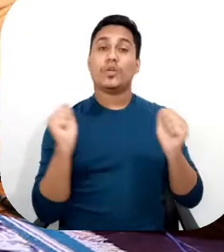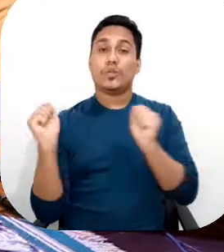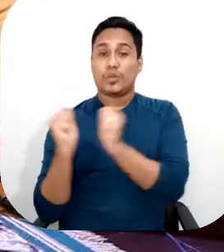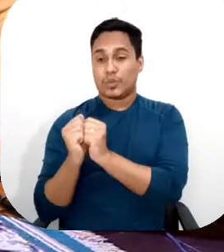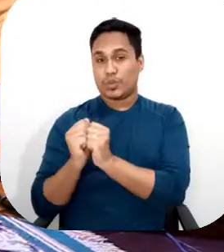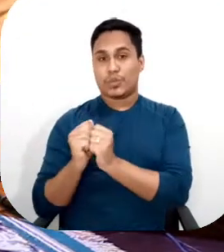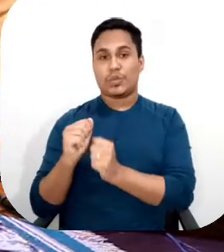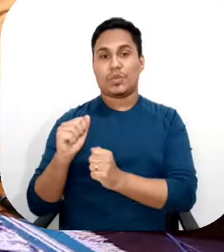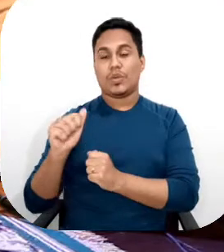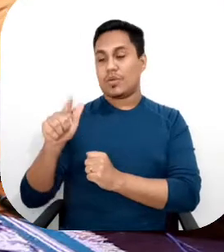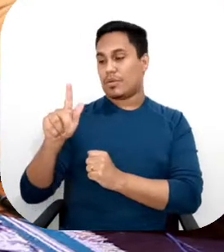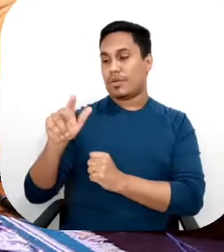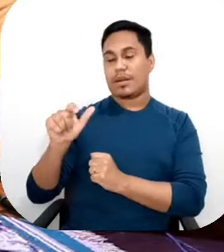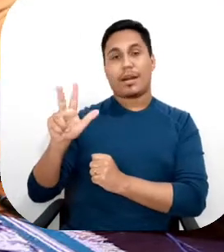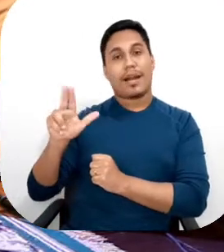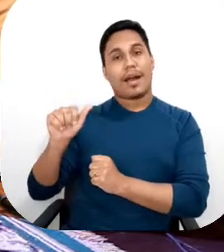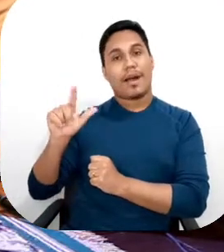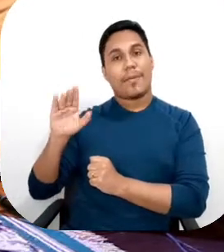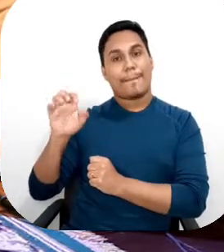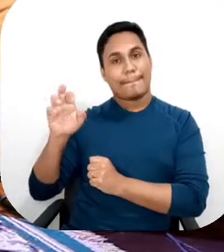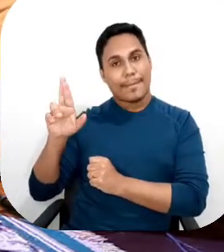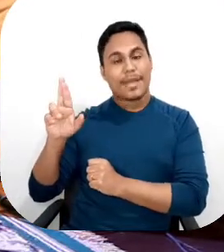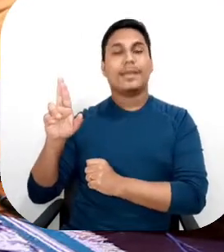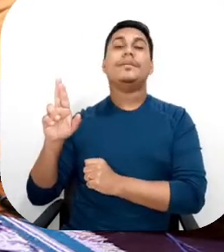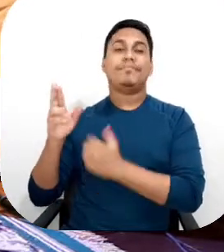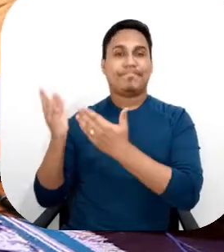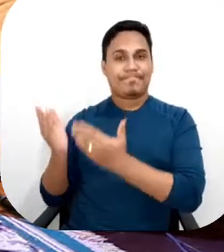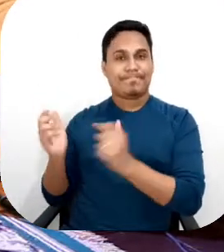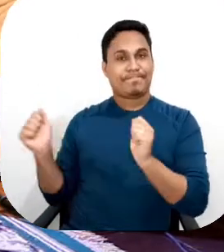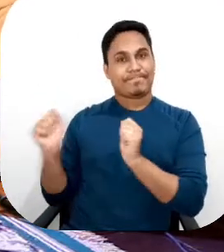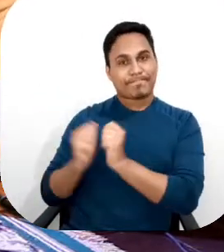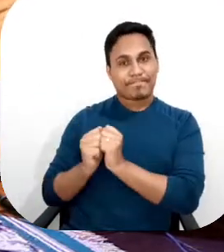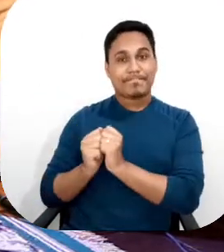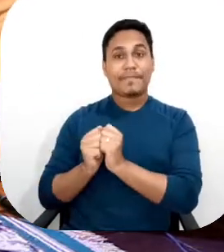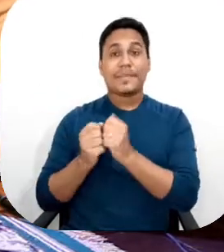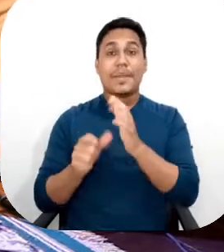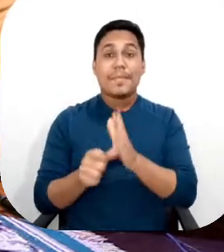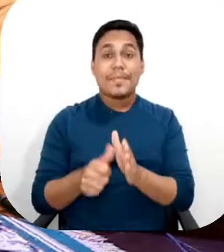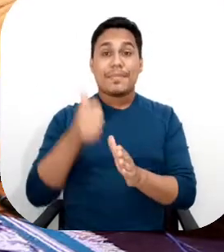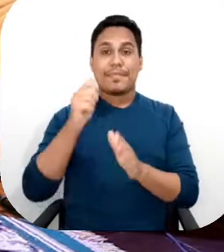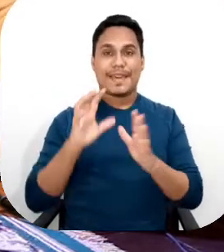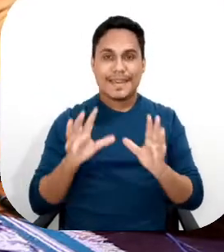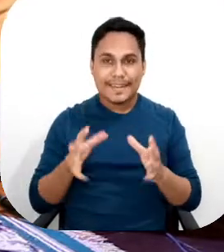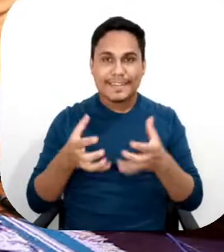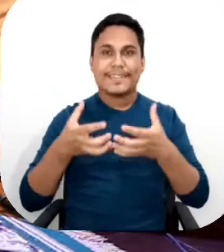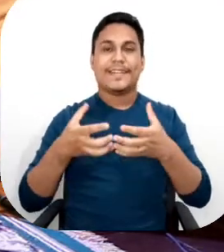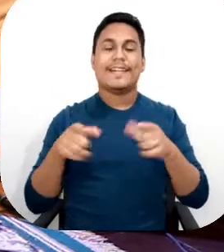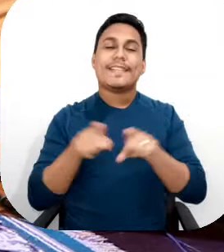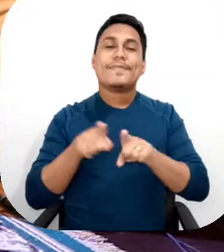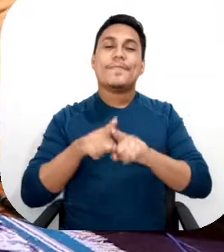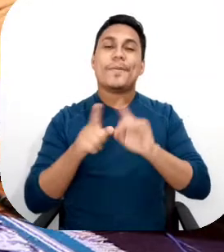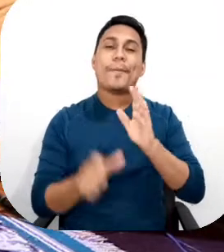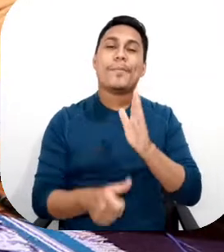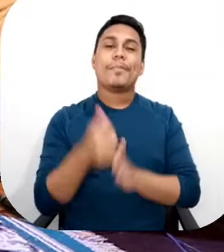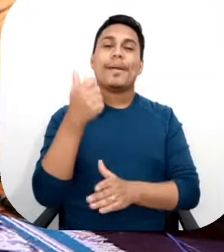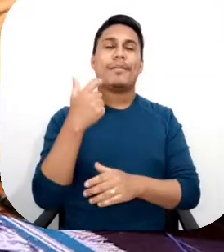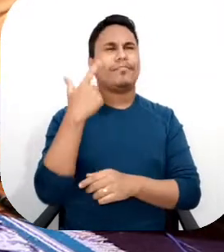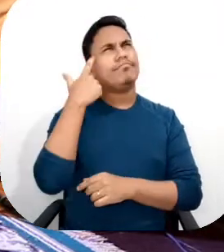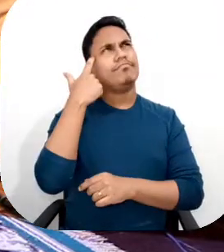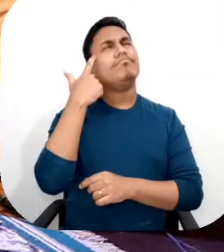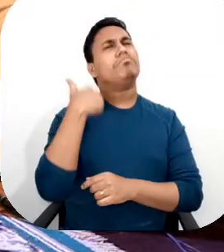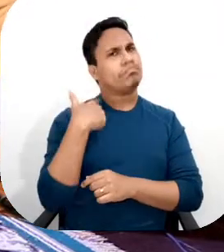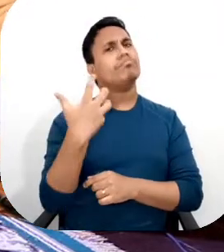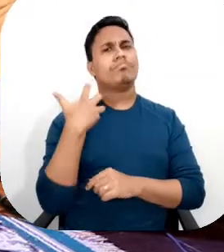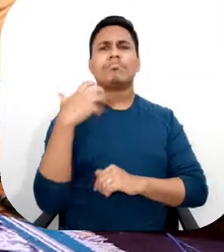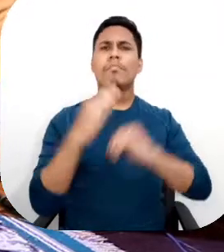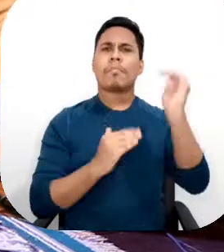com o Glauber, que está aqui do meu lado. Por isso que eu perguntei se a câmera estava em mim. Foi a minha primeira banda, que foi o primeiro momento que eu pensei, nossa, eu quero fazer